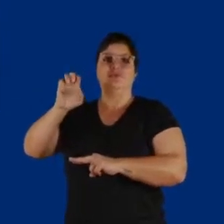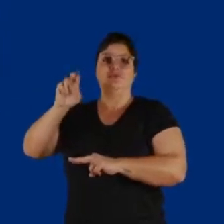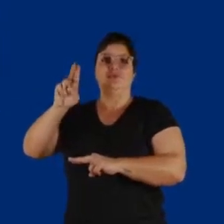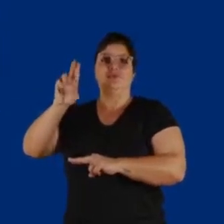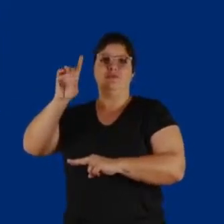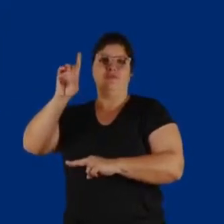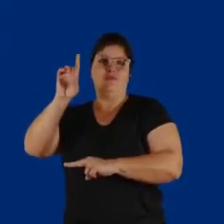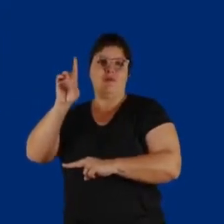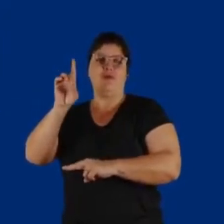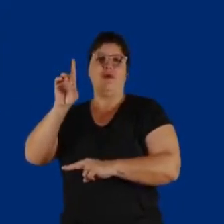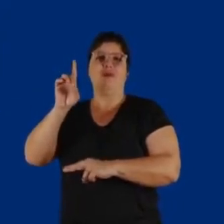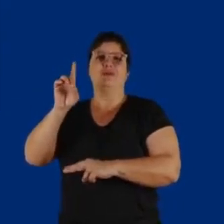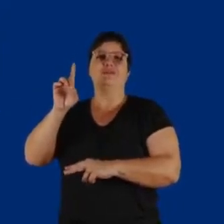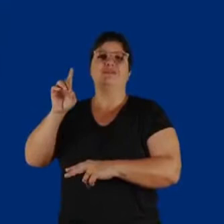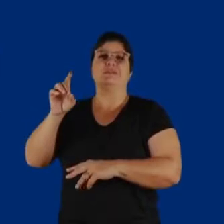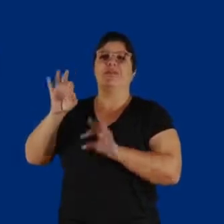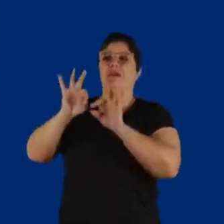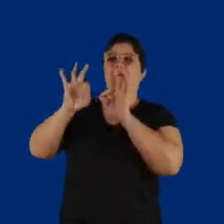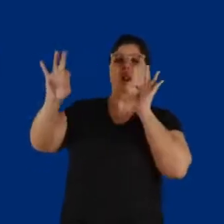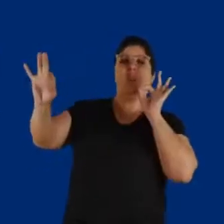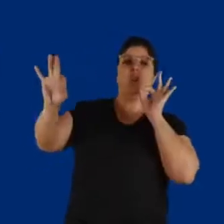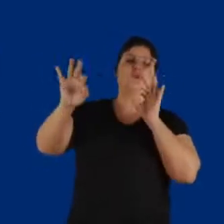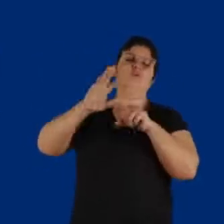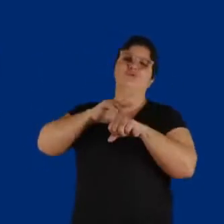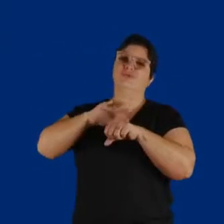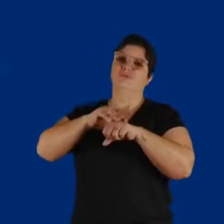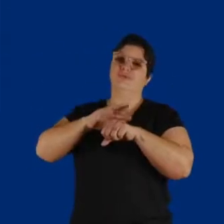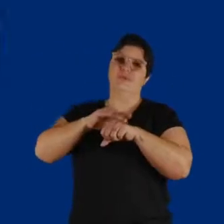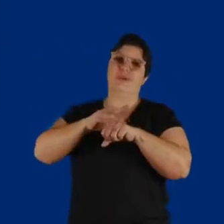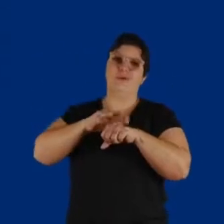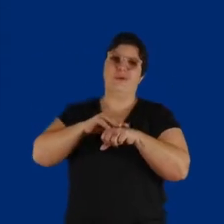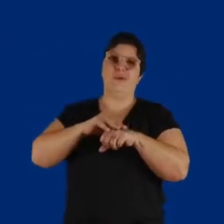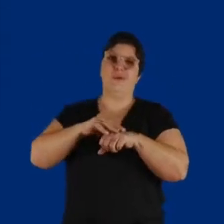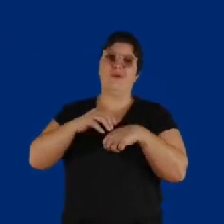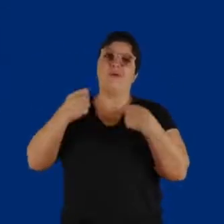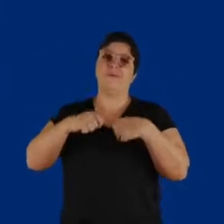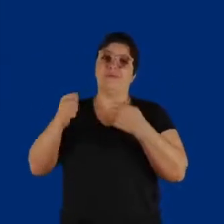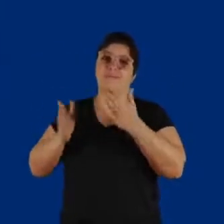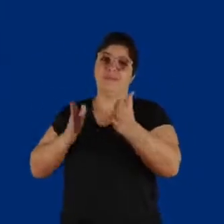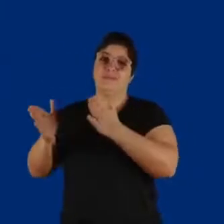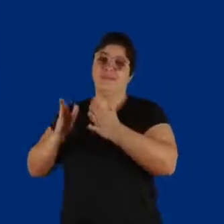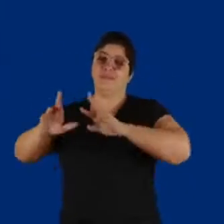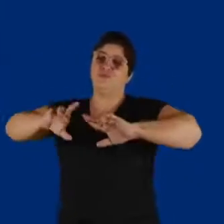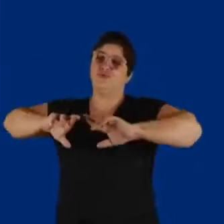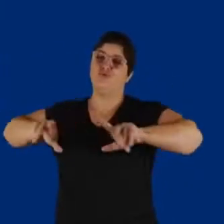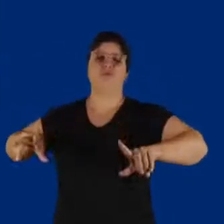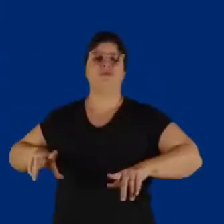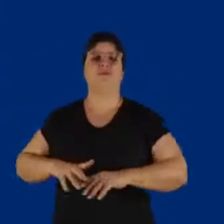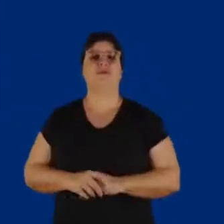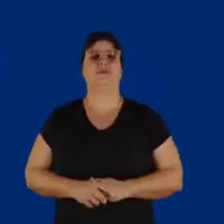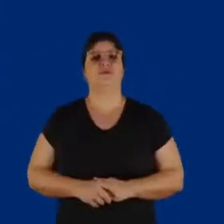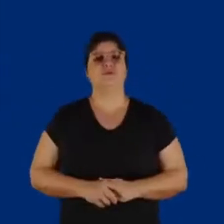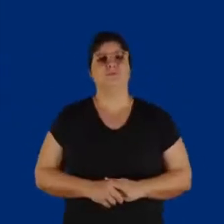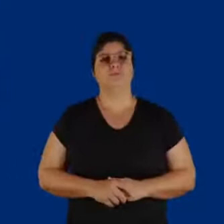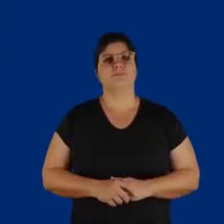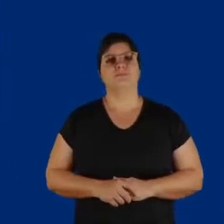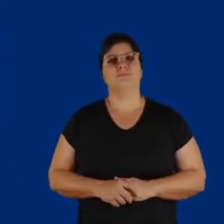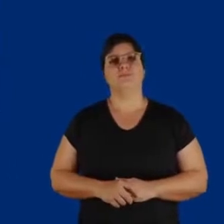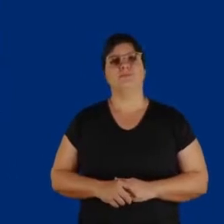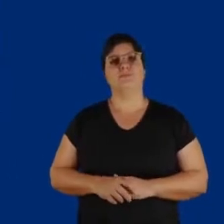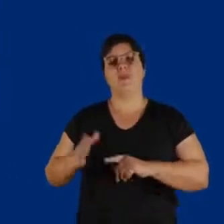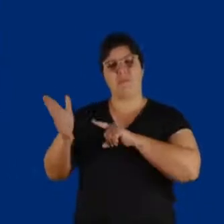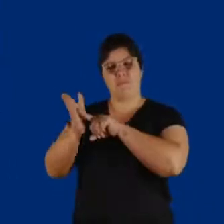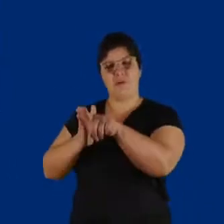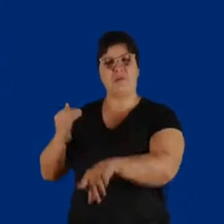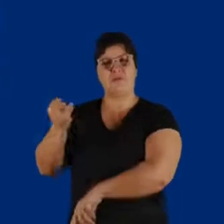Those things have to be accessed in a different. Essas coisas têm que ser acessadas de uma maneira diferente. Isso é uma pergunta muito